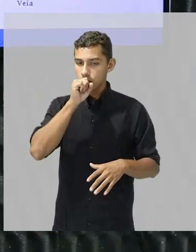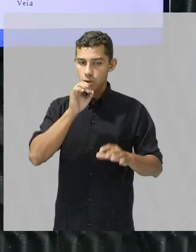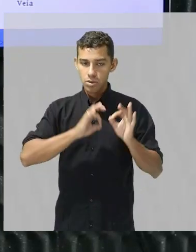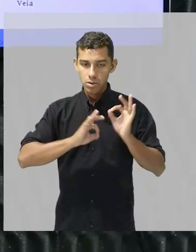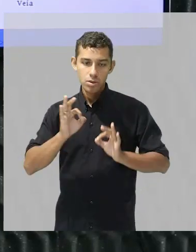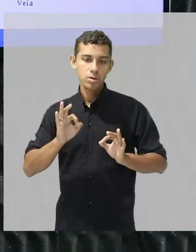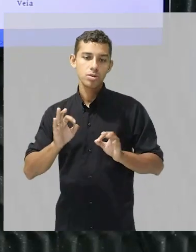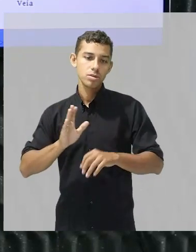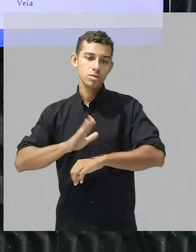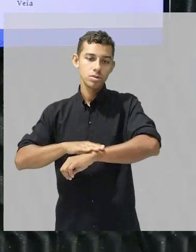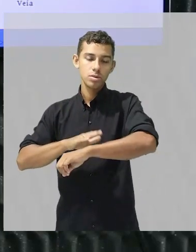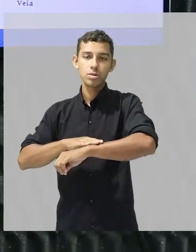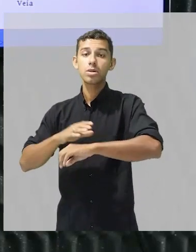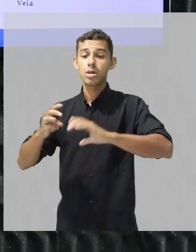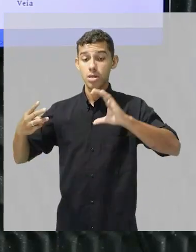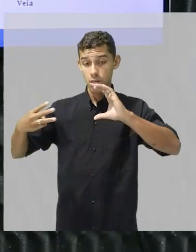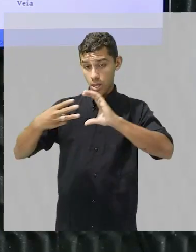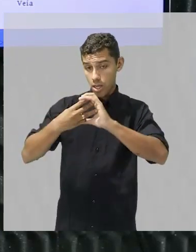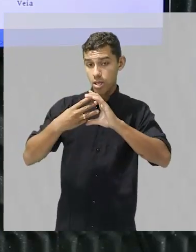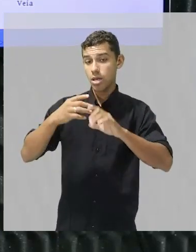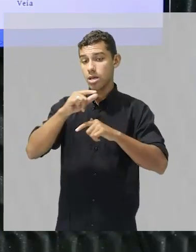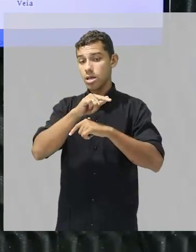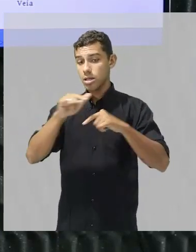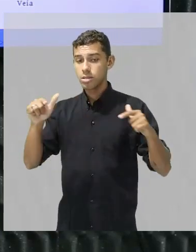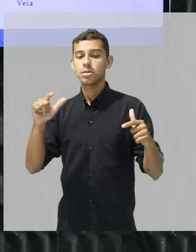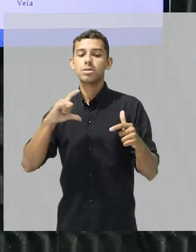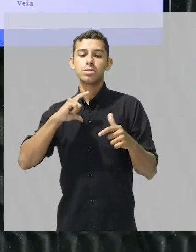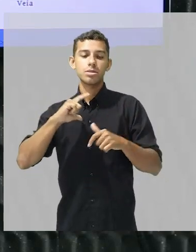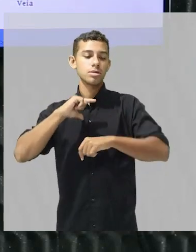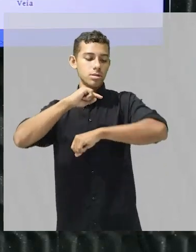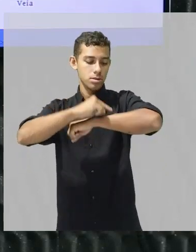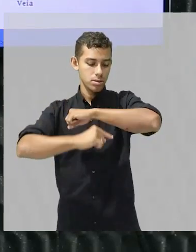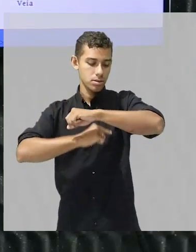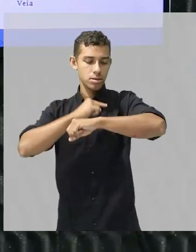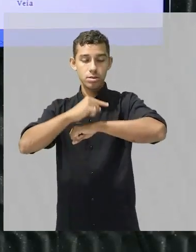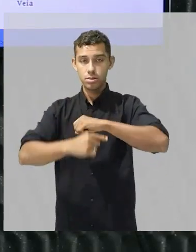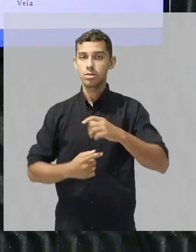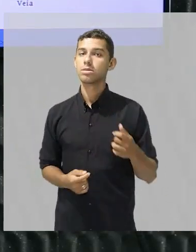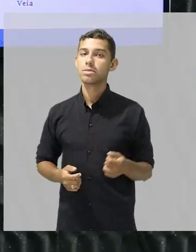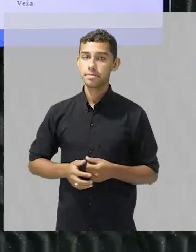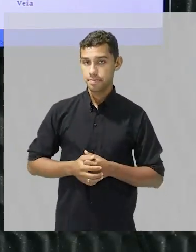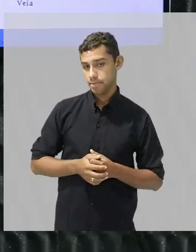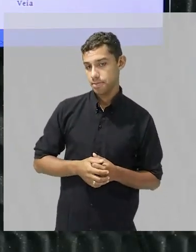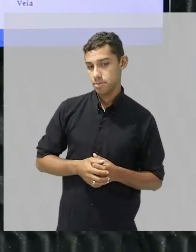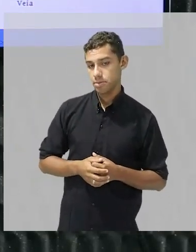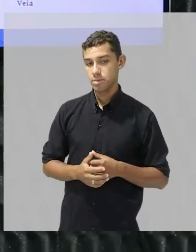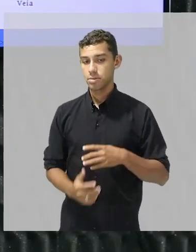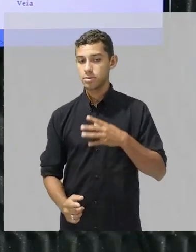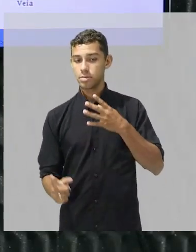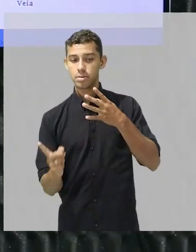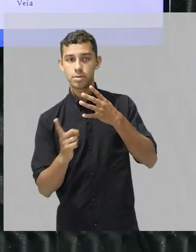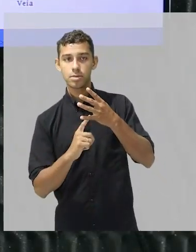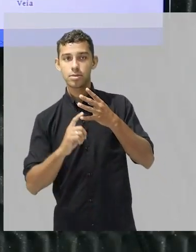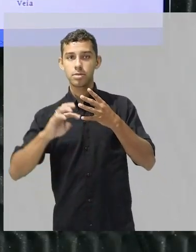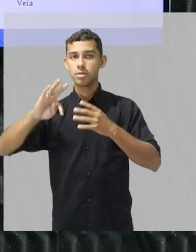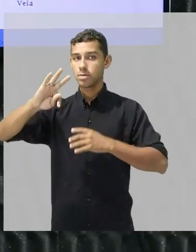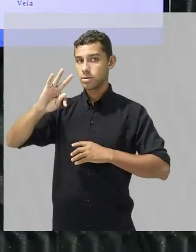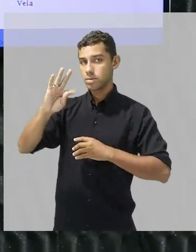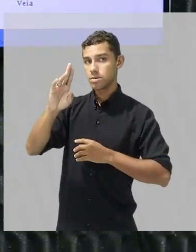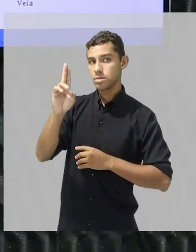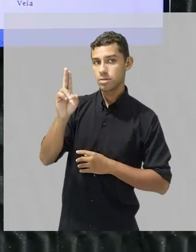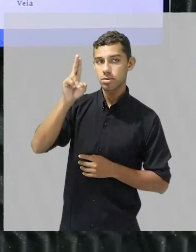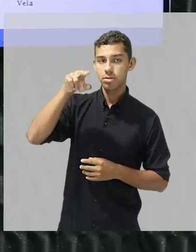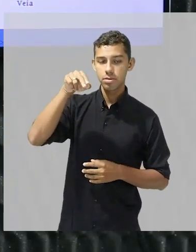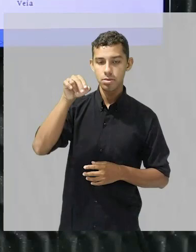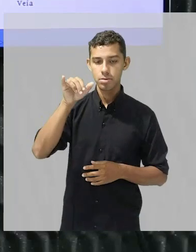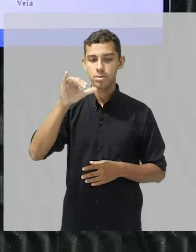aí no tecido muscular liso, que forma a parede dos vasos sanguíneos, tá? E aqui, revestindo externamente o